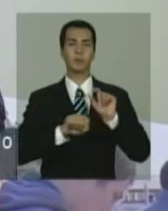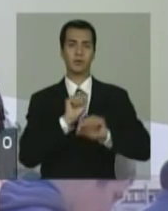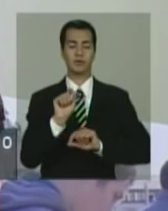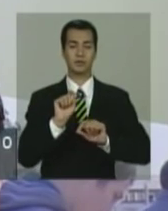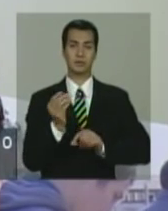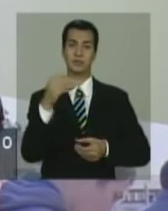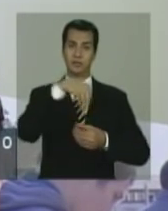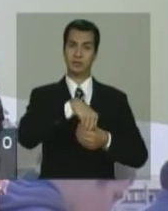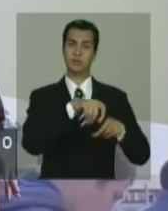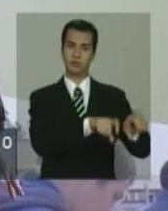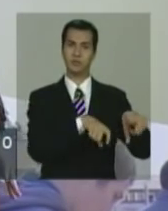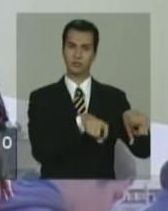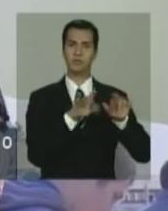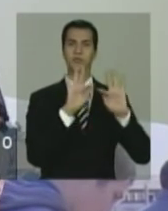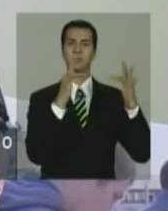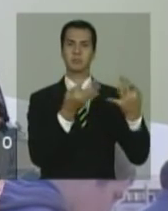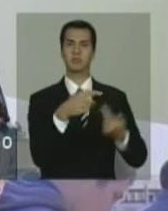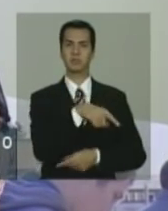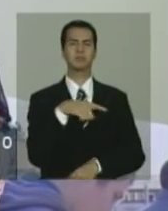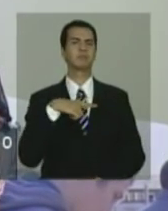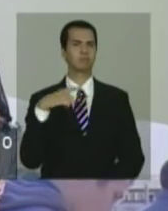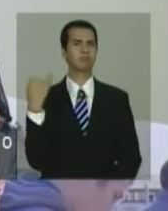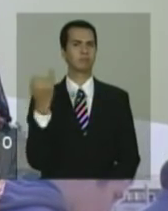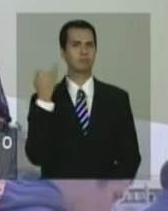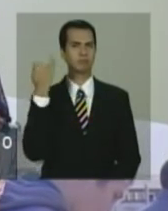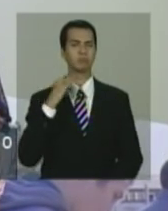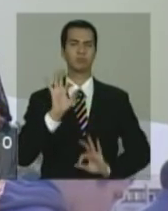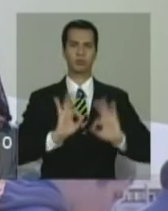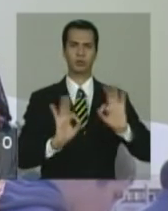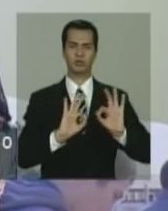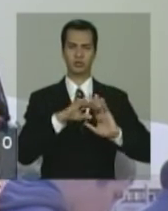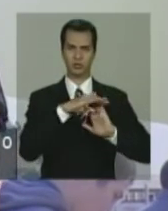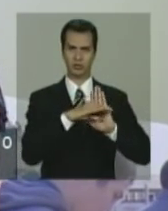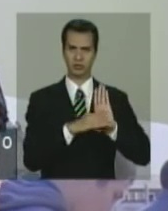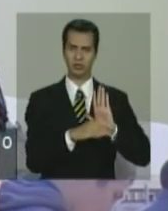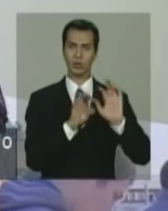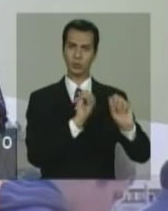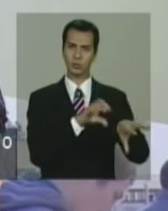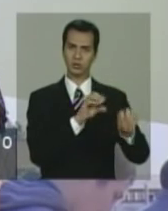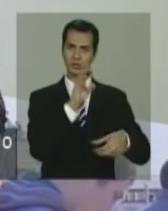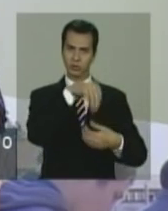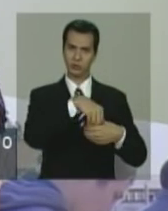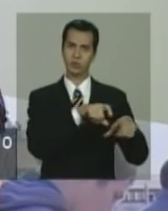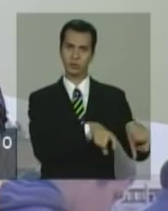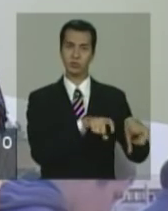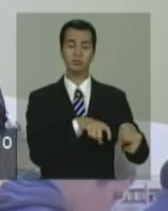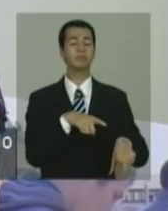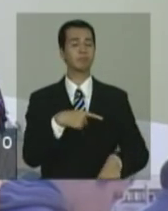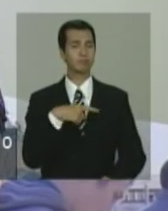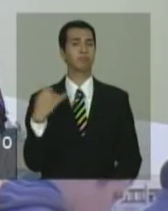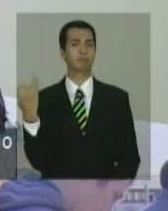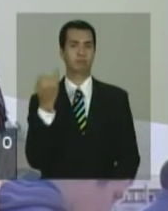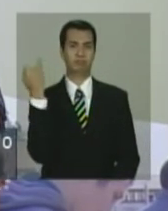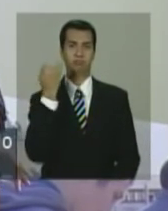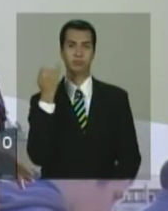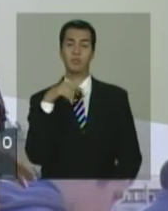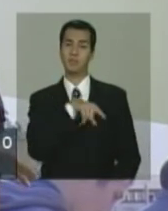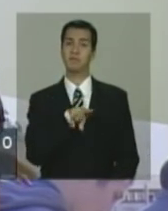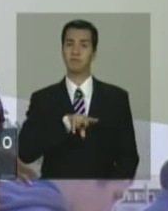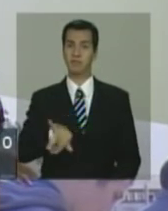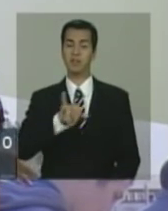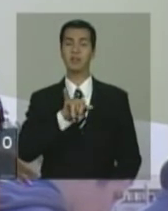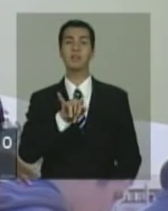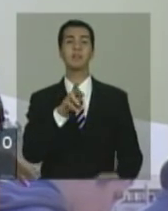na agricultura familiar, esse programa tem um espaço imenso e vai ser um dos